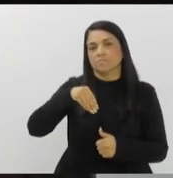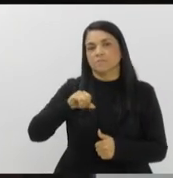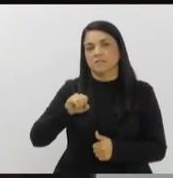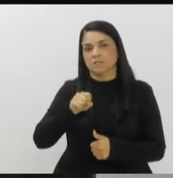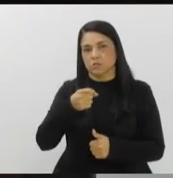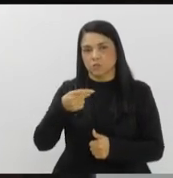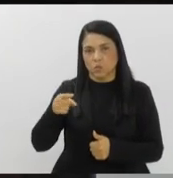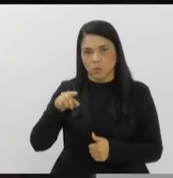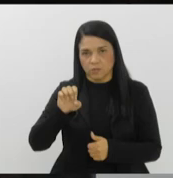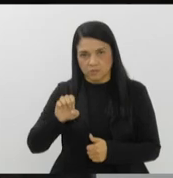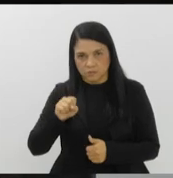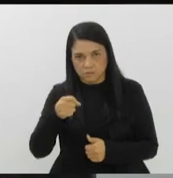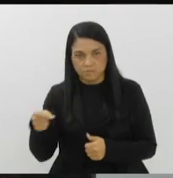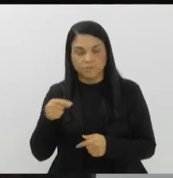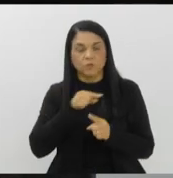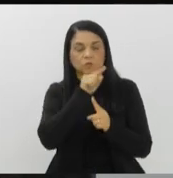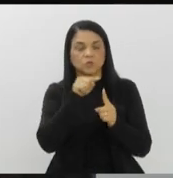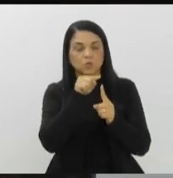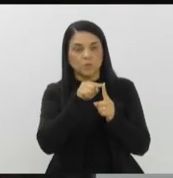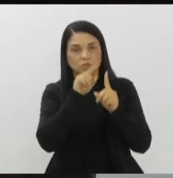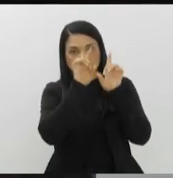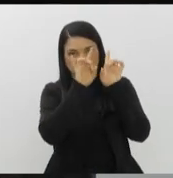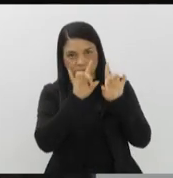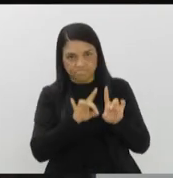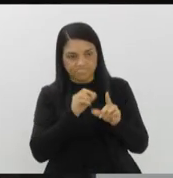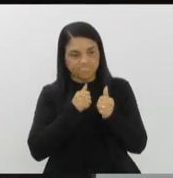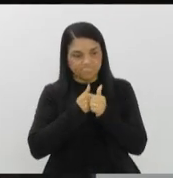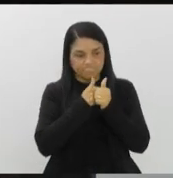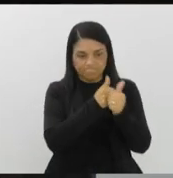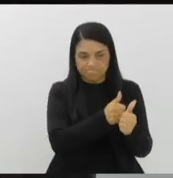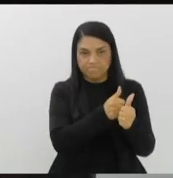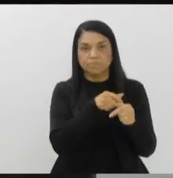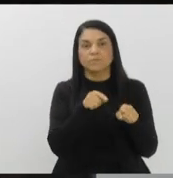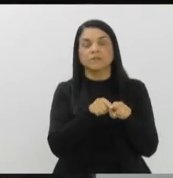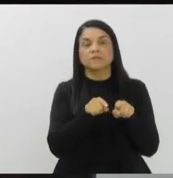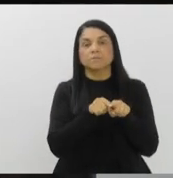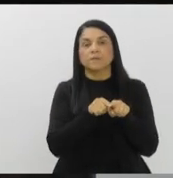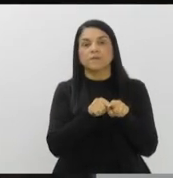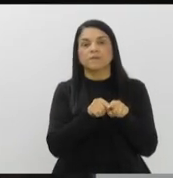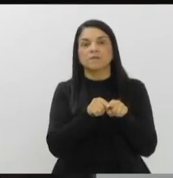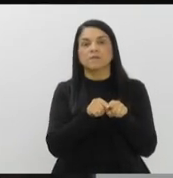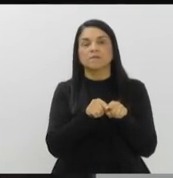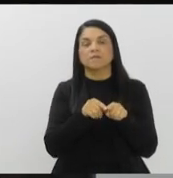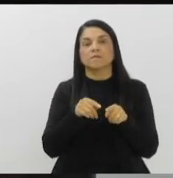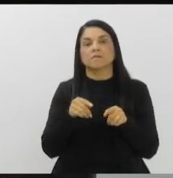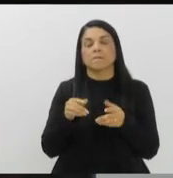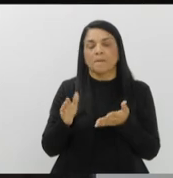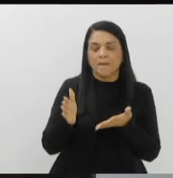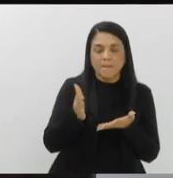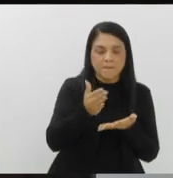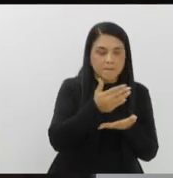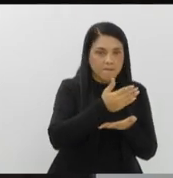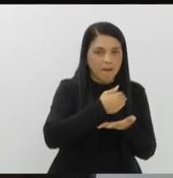o andamento dos objetivos específicos e fazer esse mapeamento também